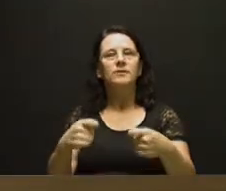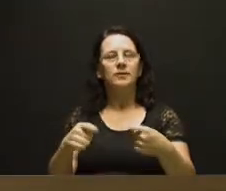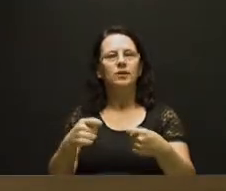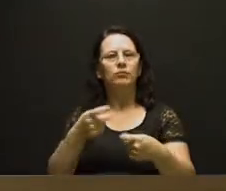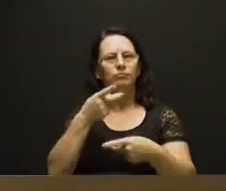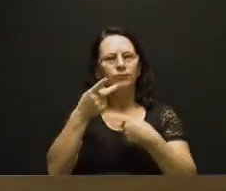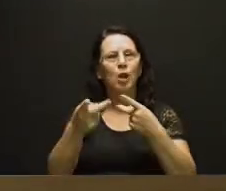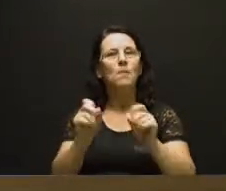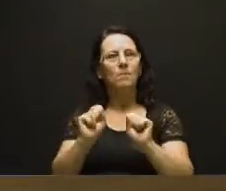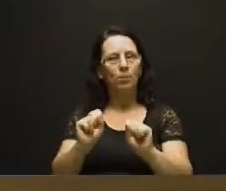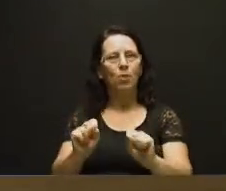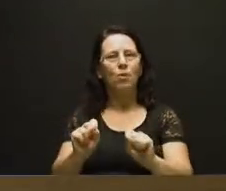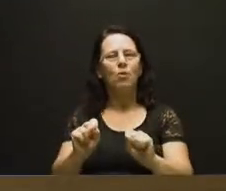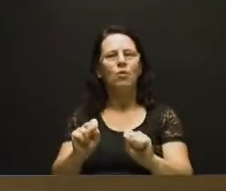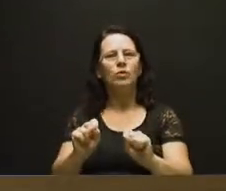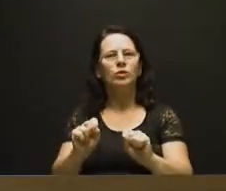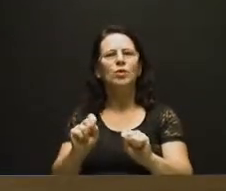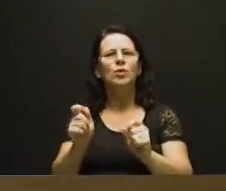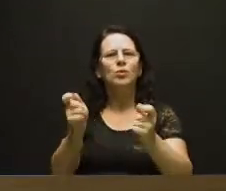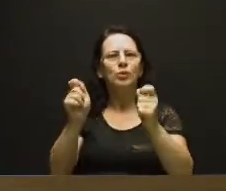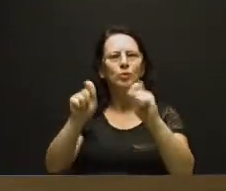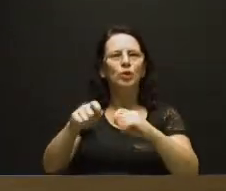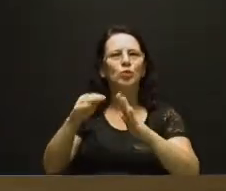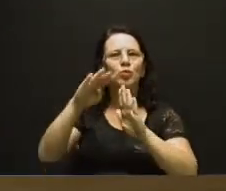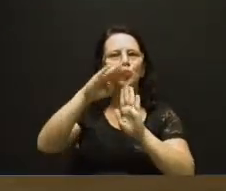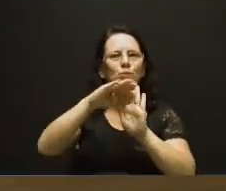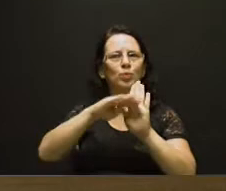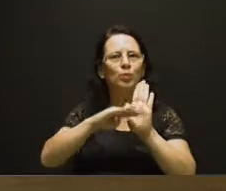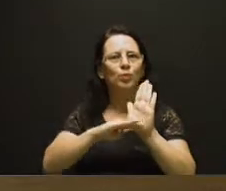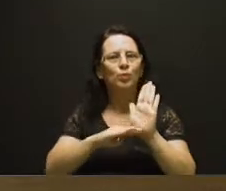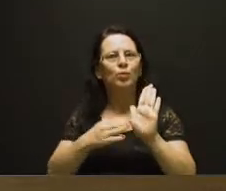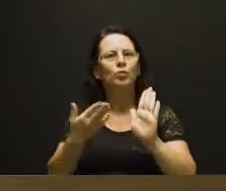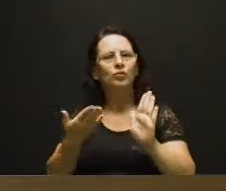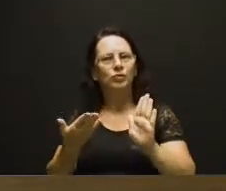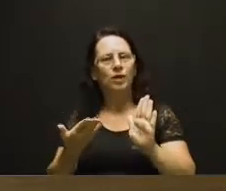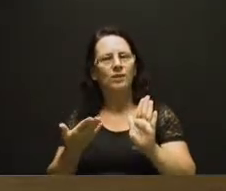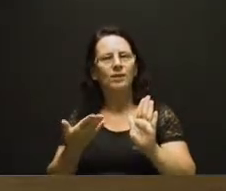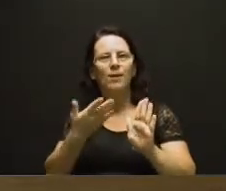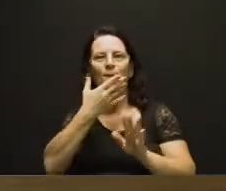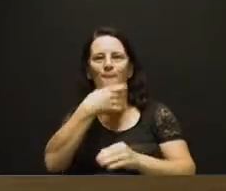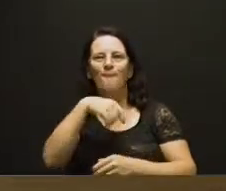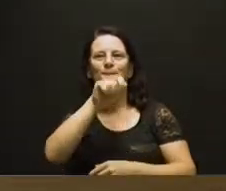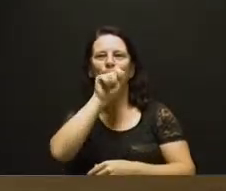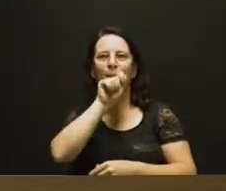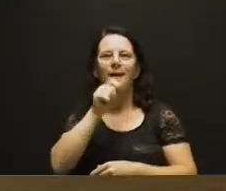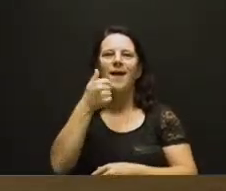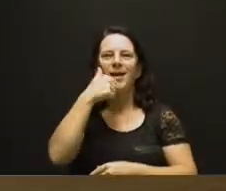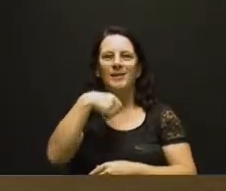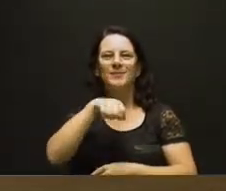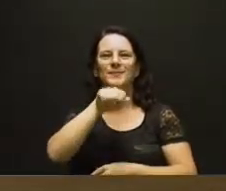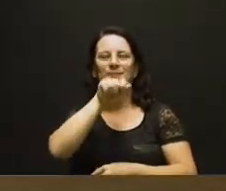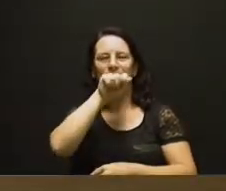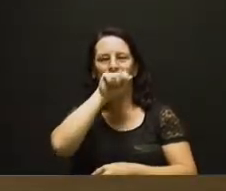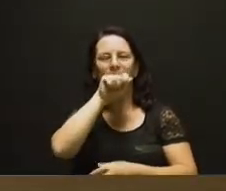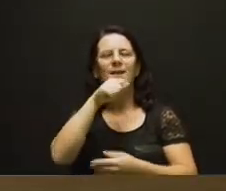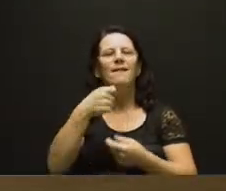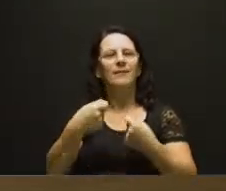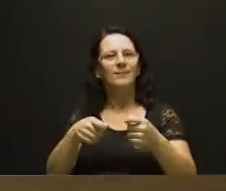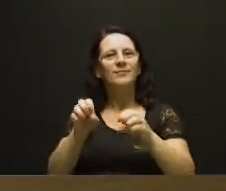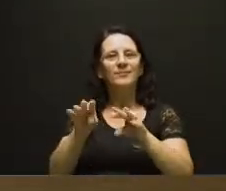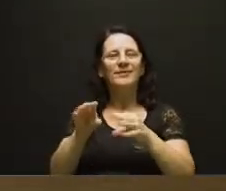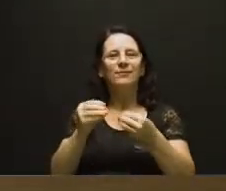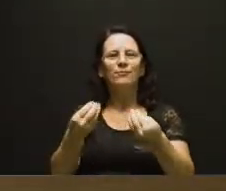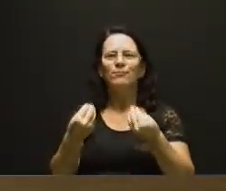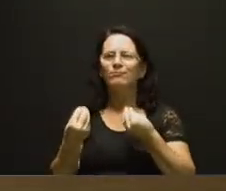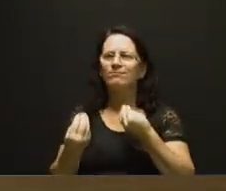falei pra ele que a gente pode estar junto essa possibilidade de um projeto os pais para as mães porque é